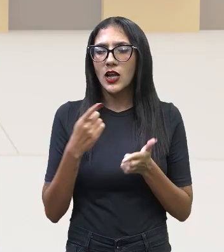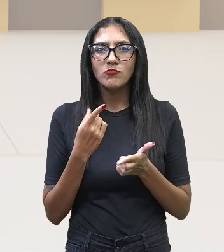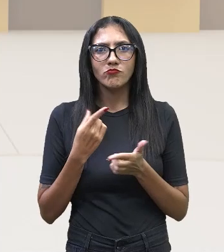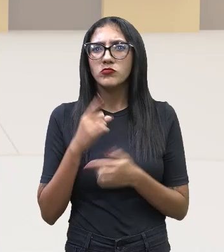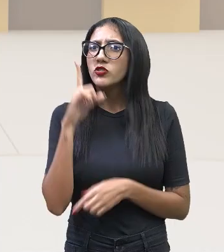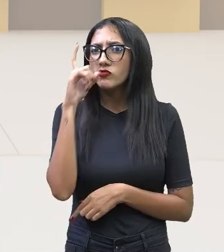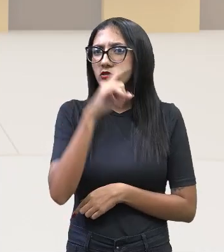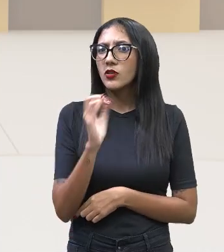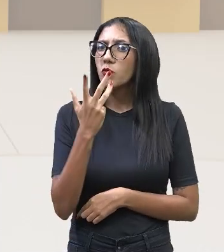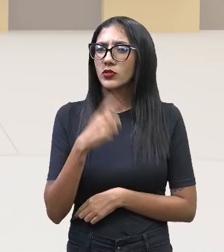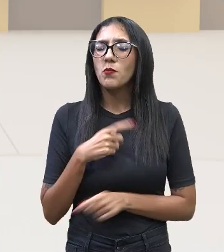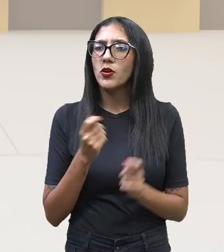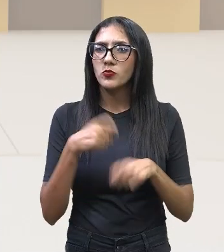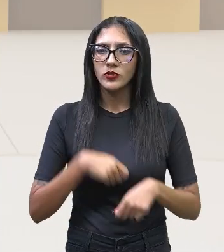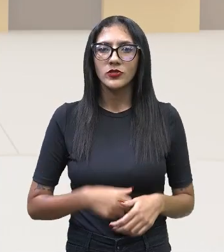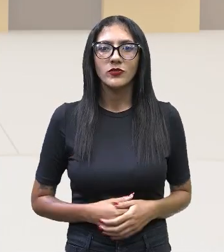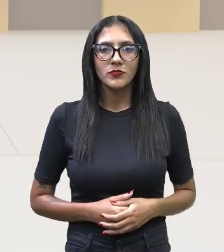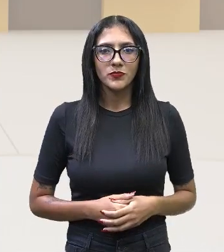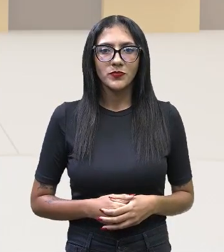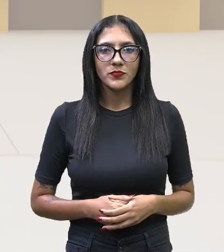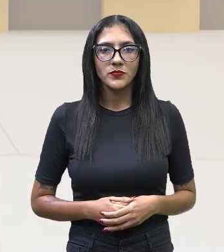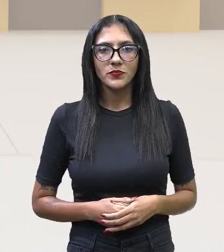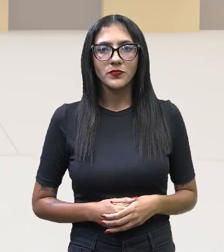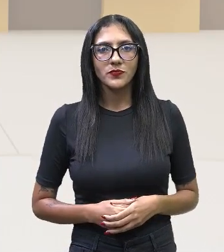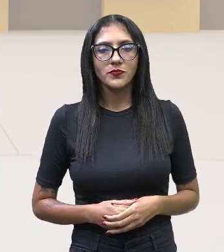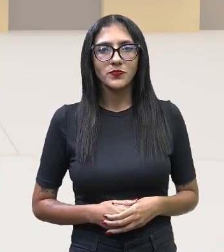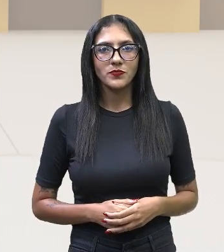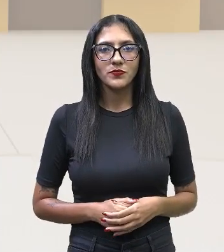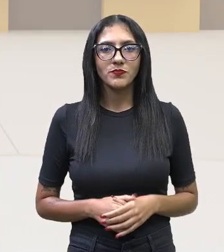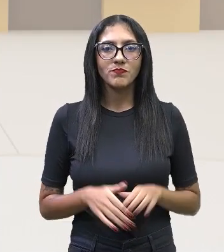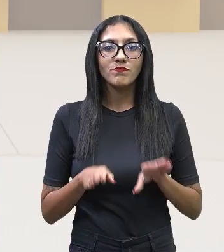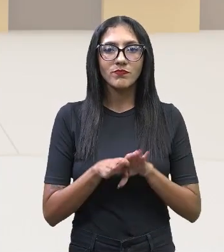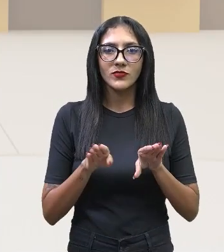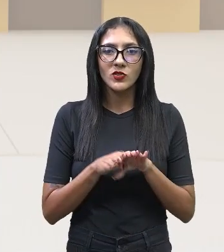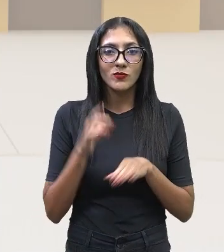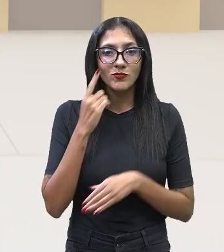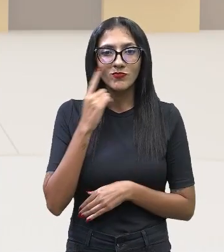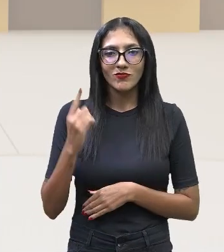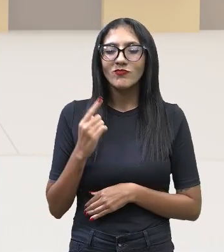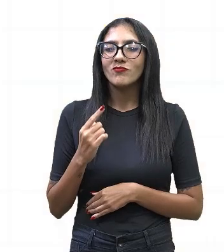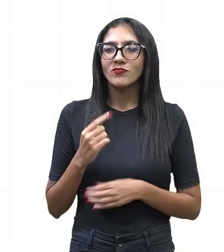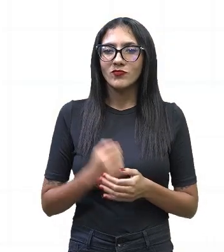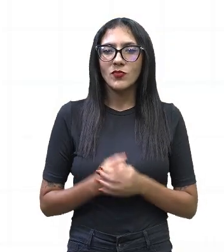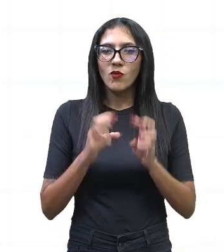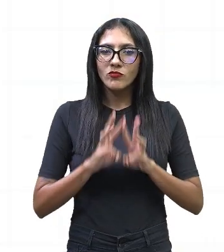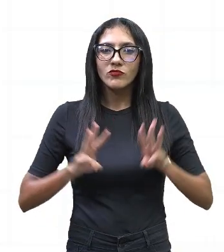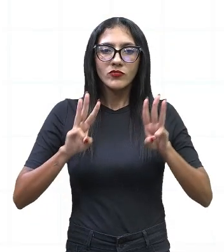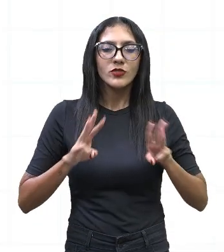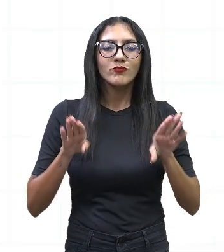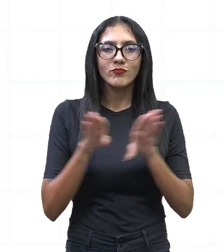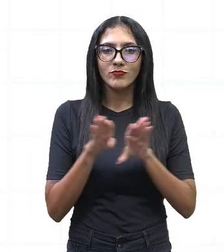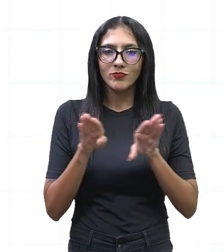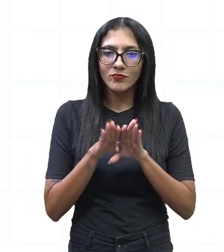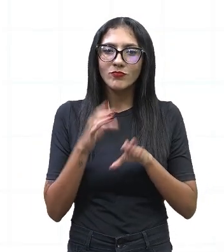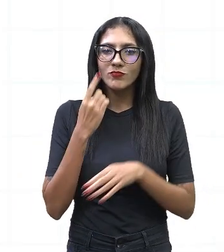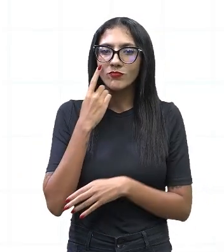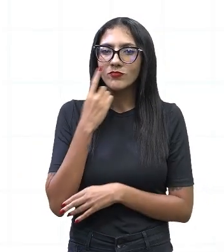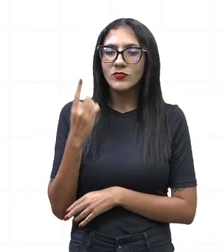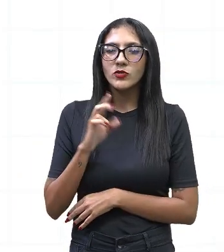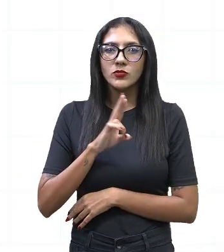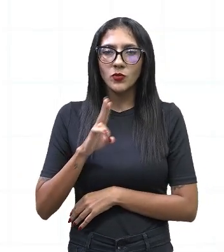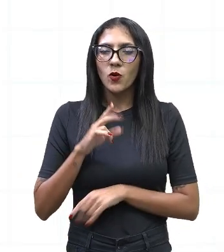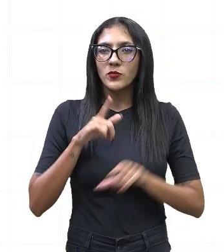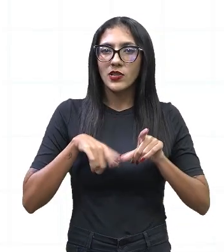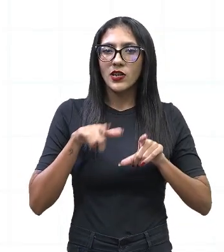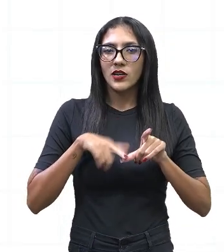pode acontecer. E nós temos também aí, vocês podem acompanhar pela plataforma do Ministério da Saúde, né? Apertando lá na